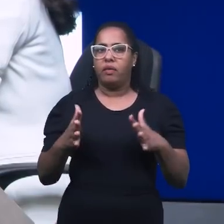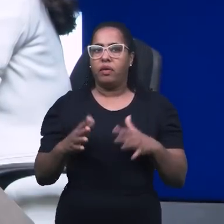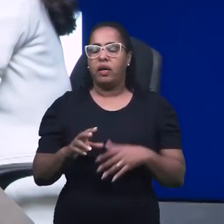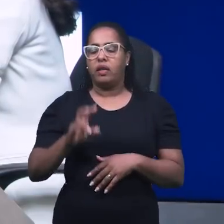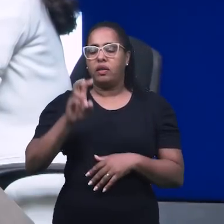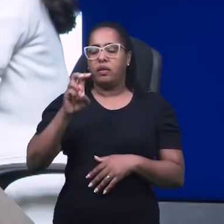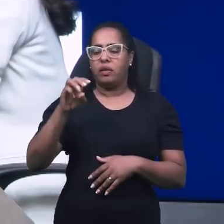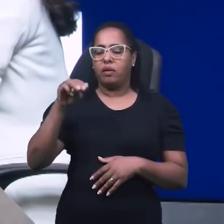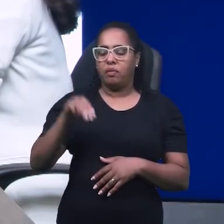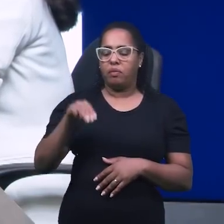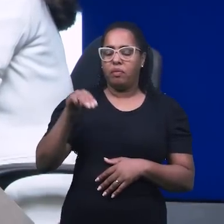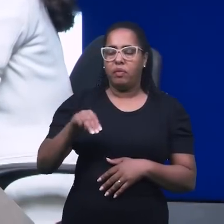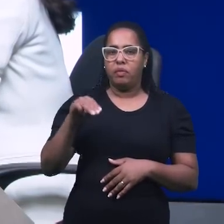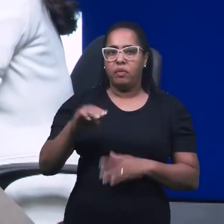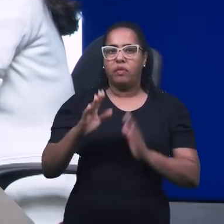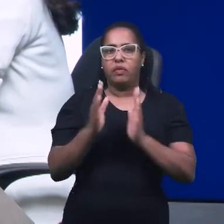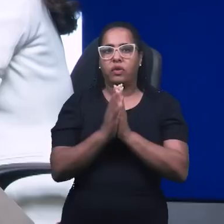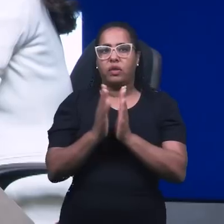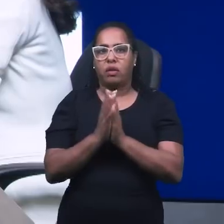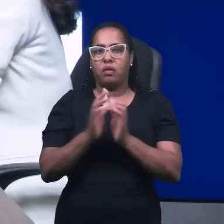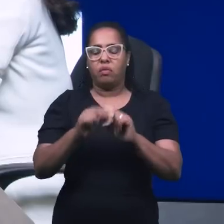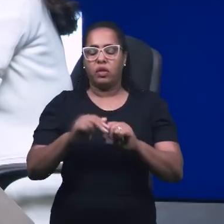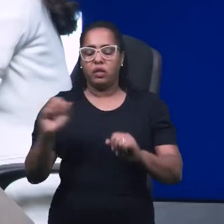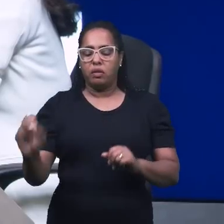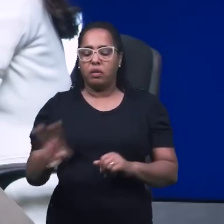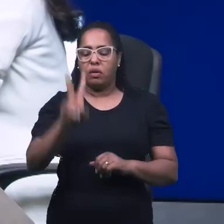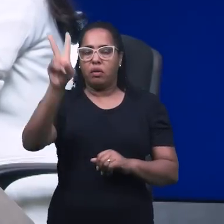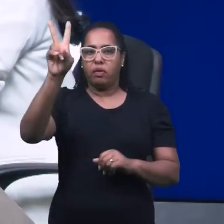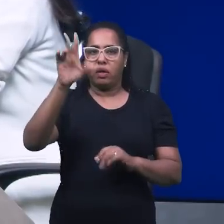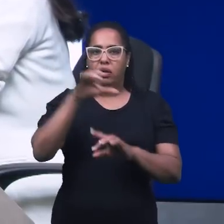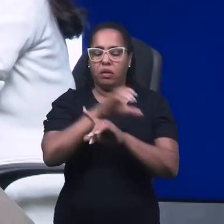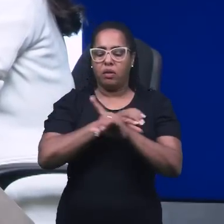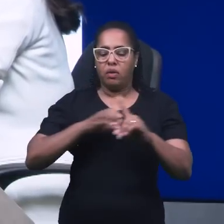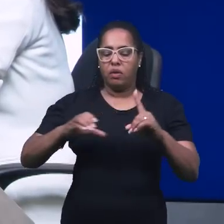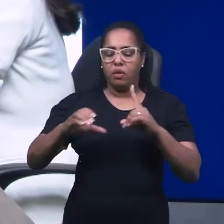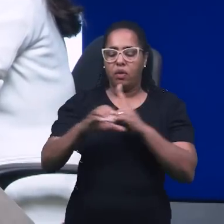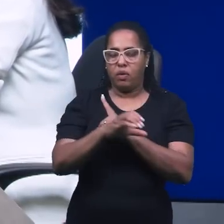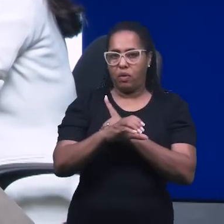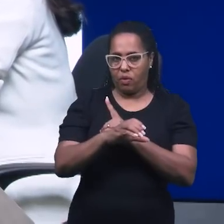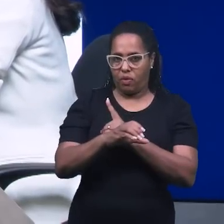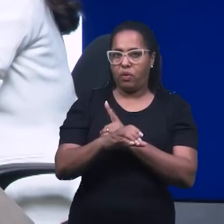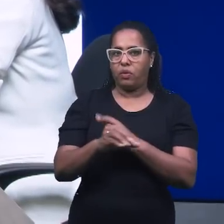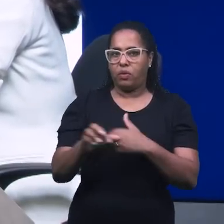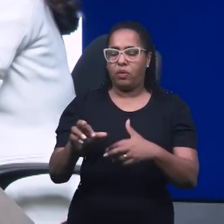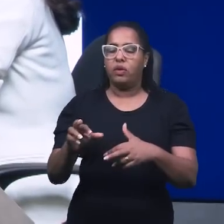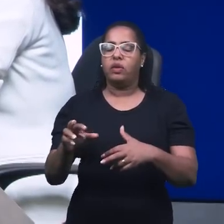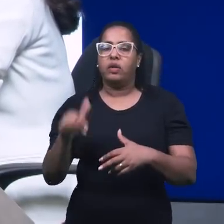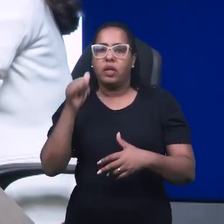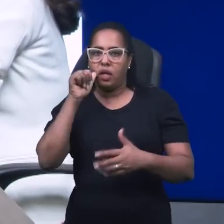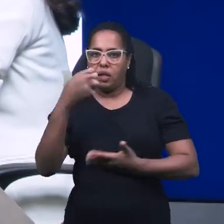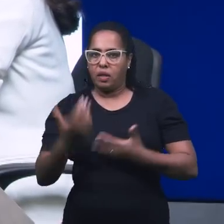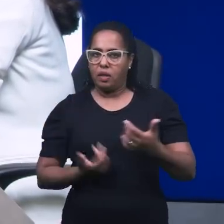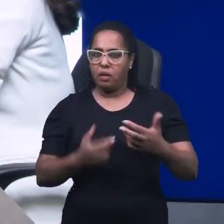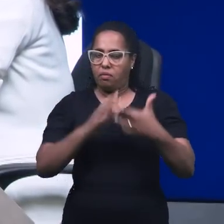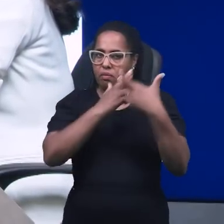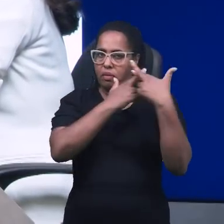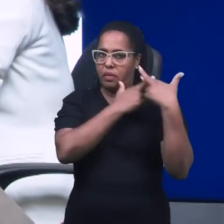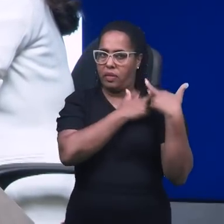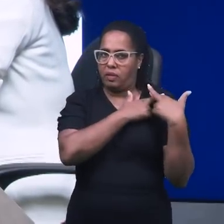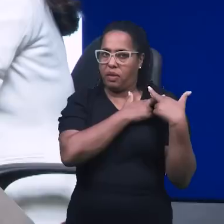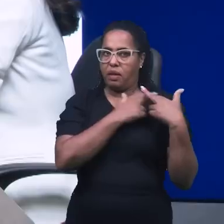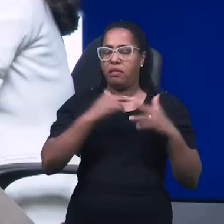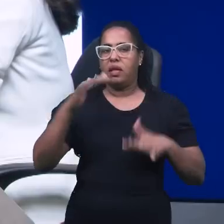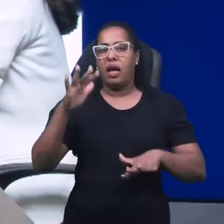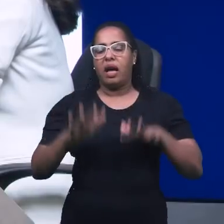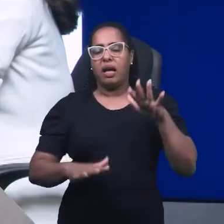nos 5 minutos de oração. E é por isso que eu valorizo tanto o culto de senhoras. Muito. Vejo que tem pessoas